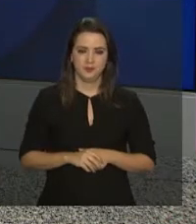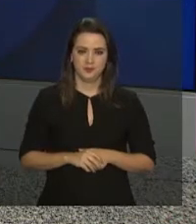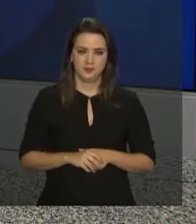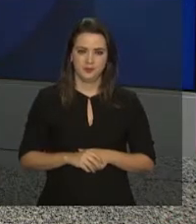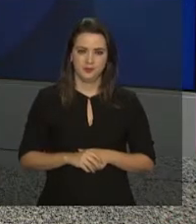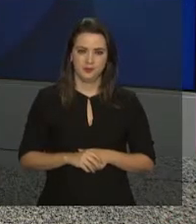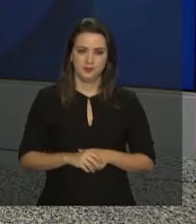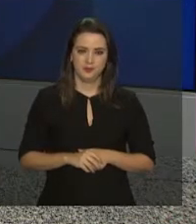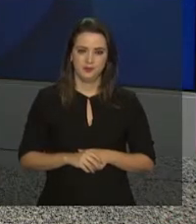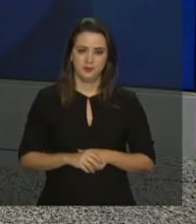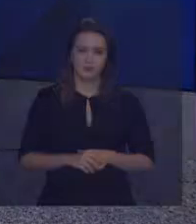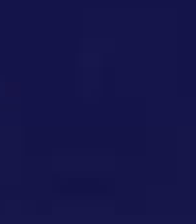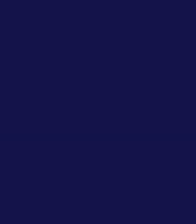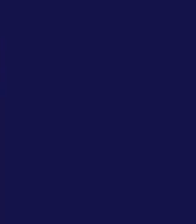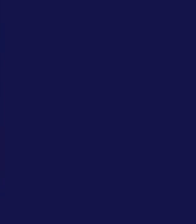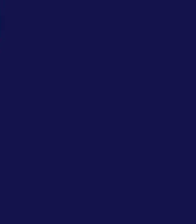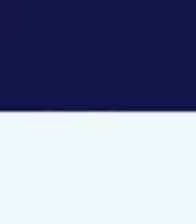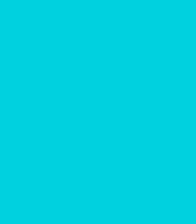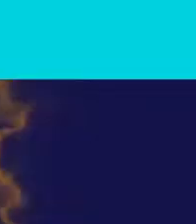federal